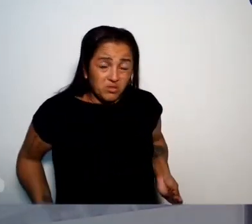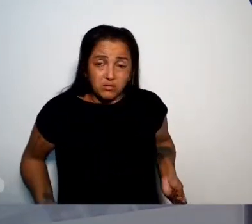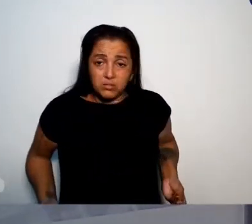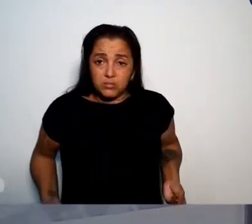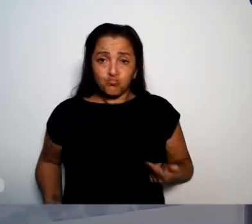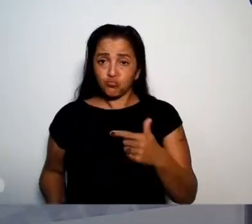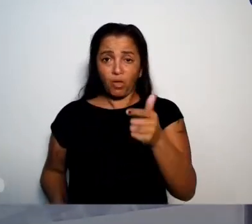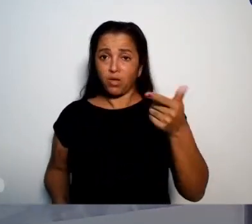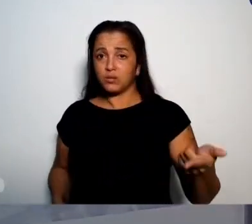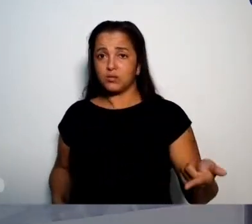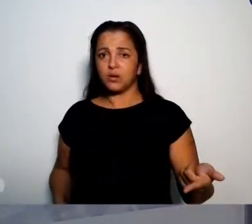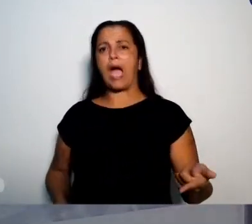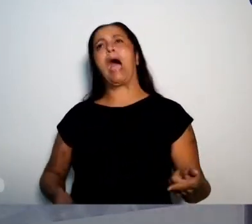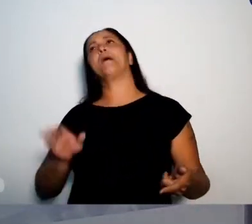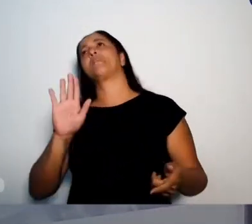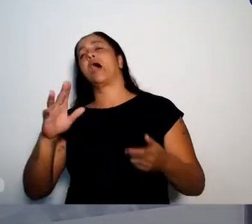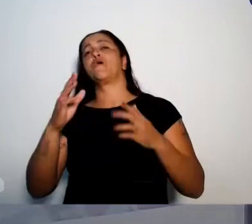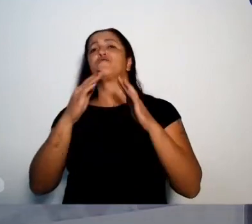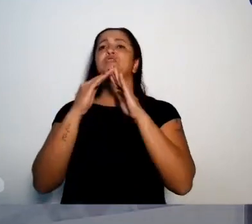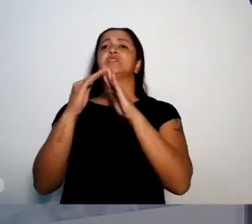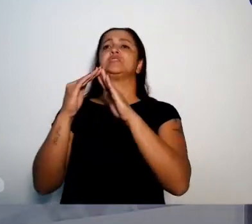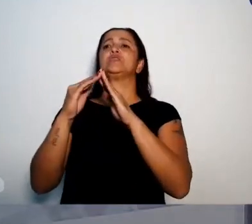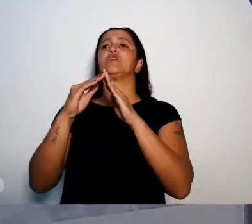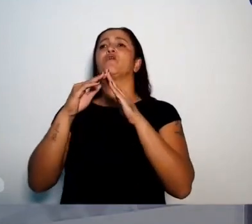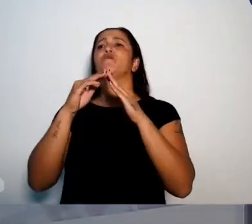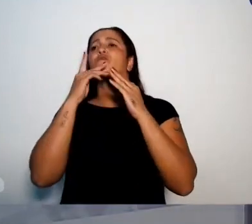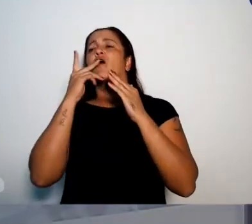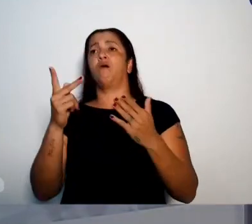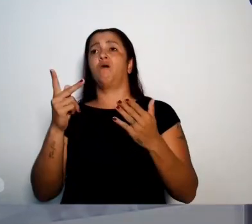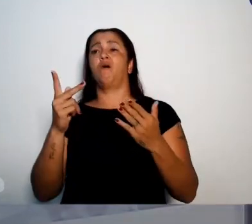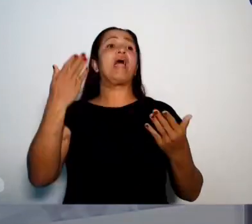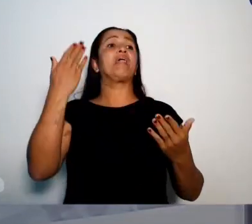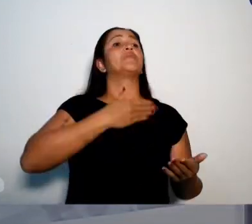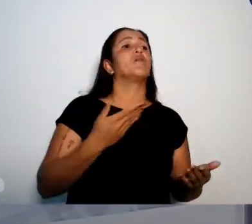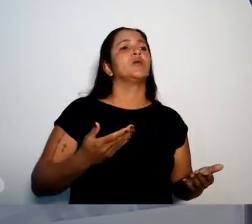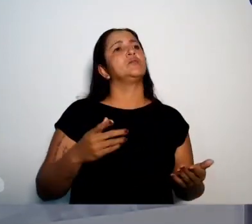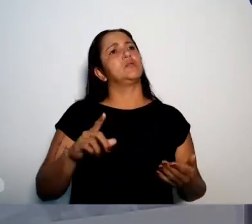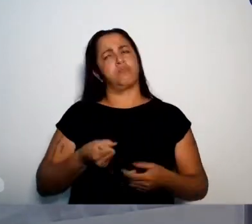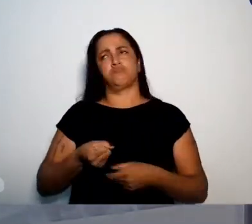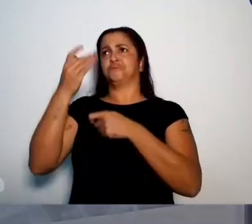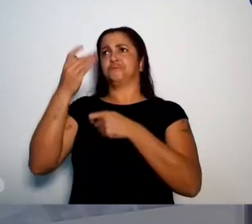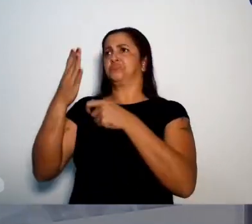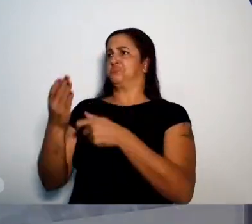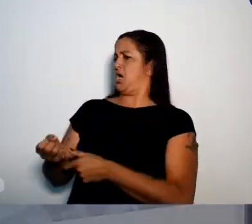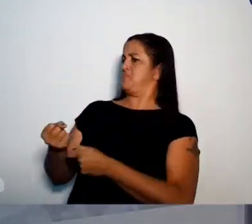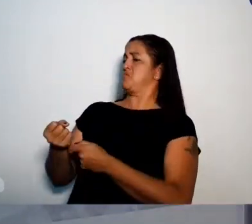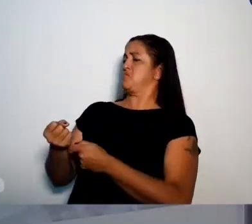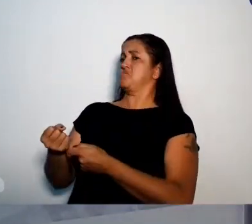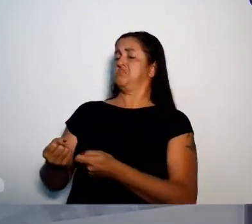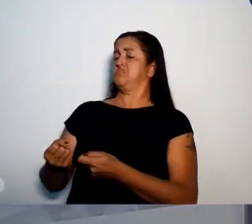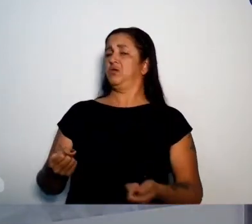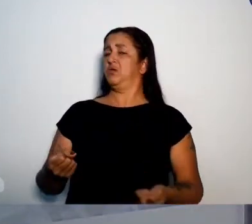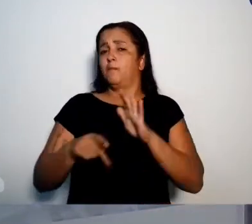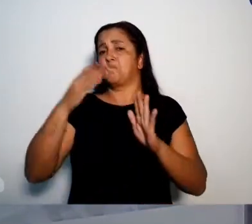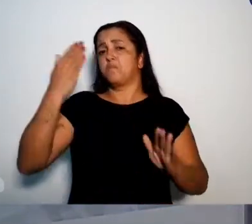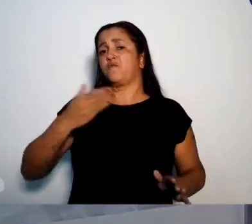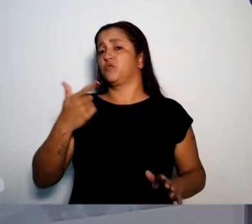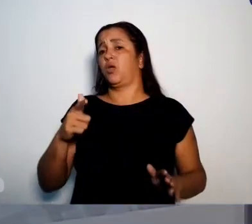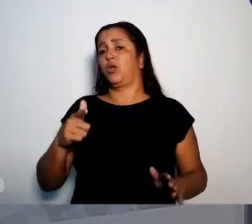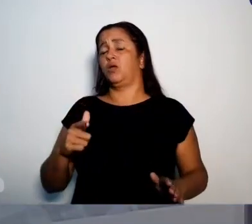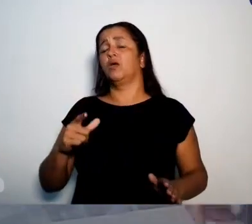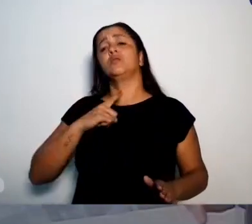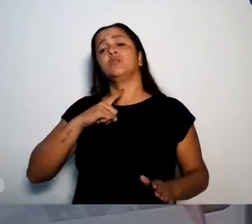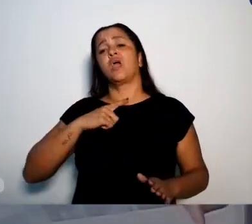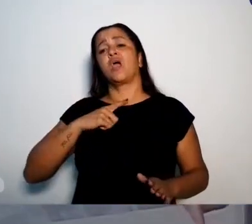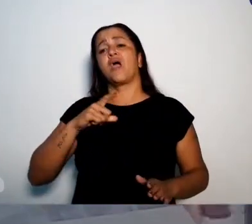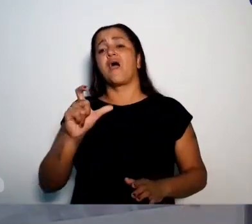mas o vizinho falou, mas cadê? Ah, mas o senhor está com o rojão na mão, mas não soltei. É a mesma coisa, eu não tenho carta e estou com o carro parado, o